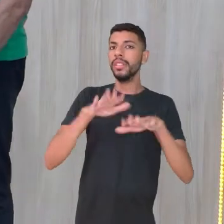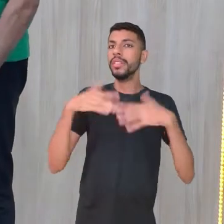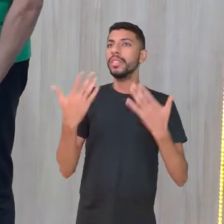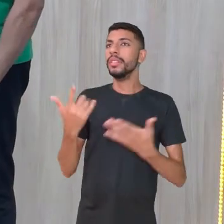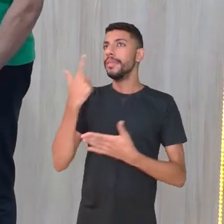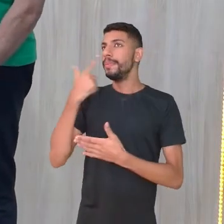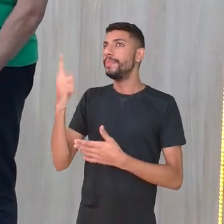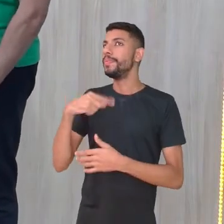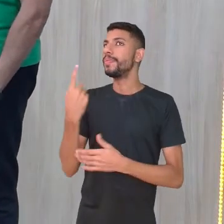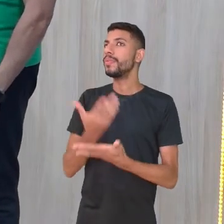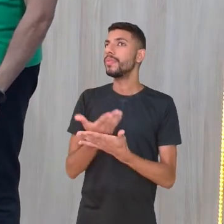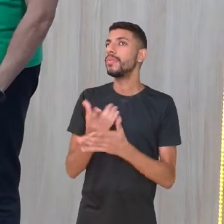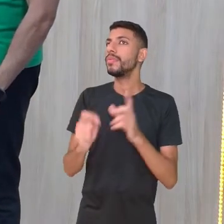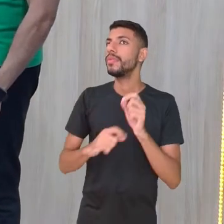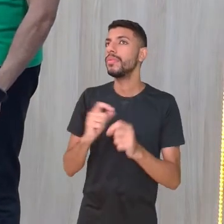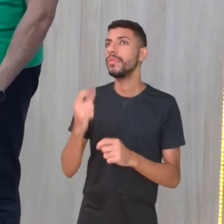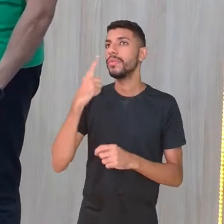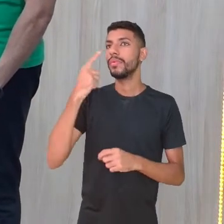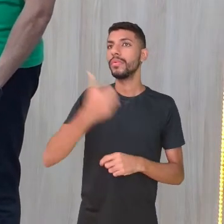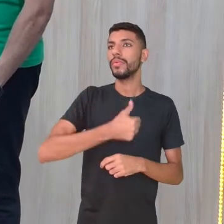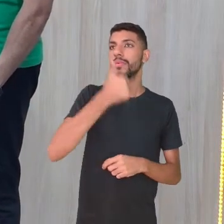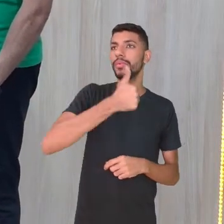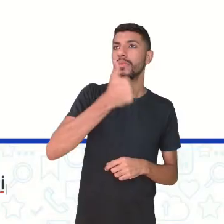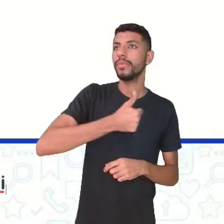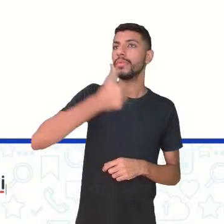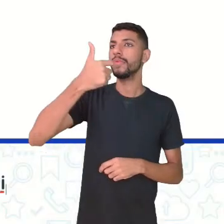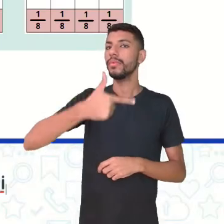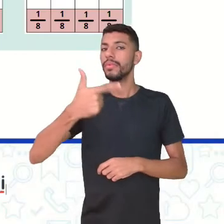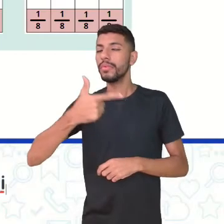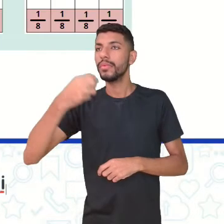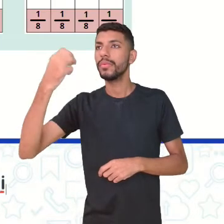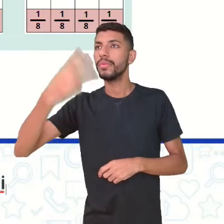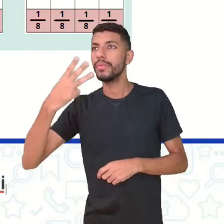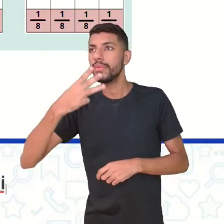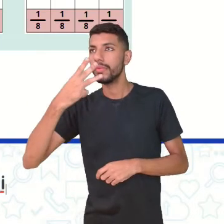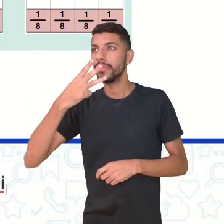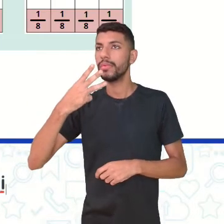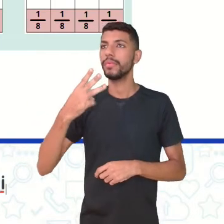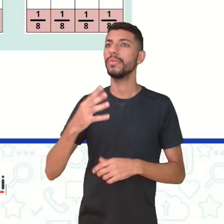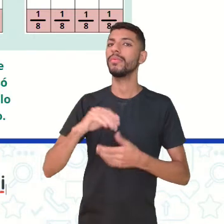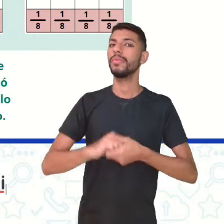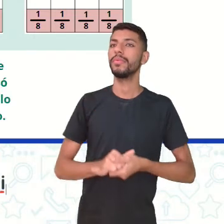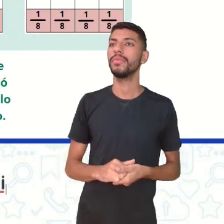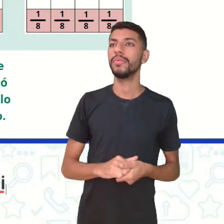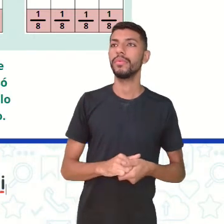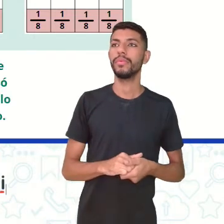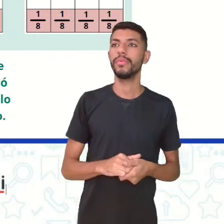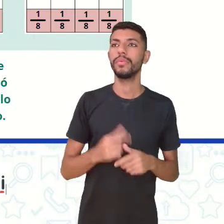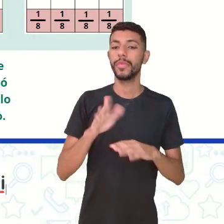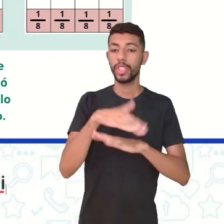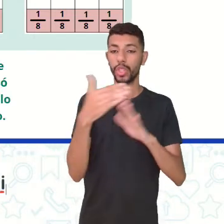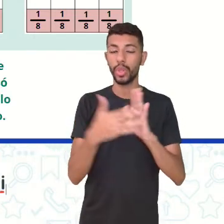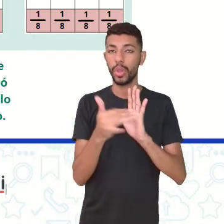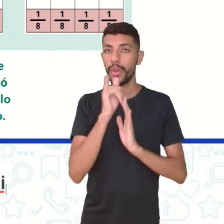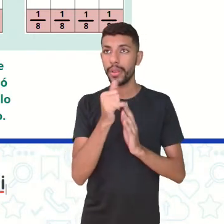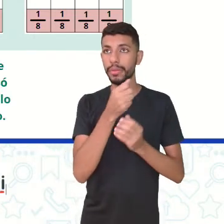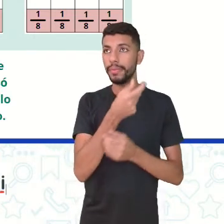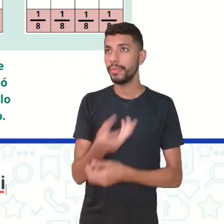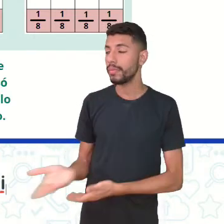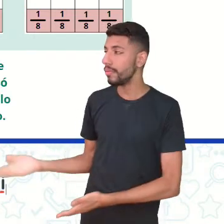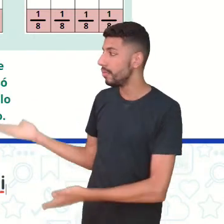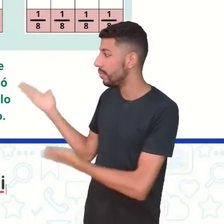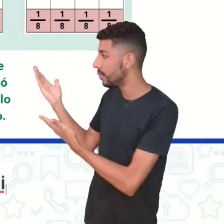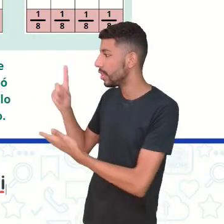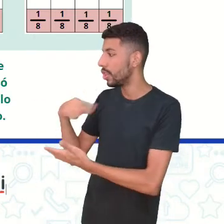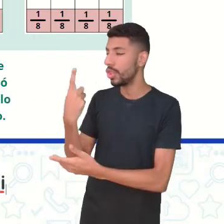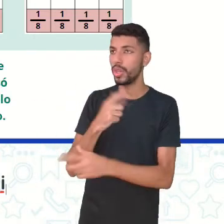a gente viu aí, primeiro caso, segundo caso e terceiro caso. Em todos esses casos, a gente repetiu